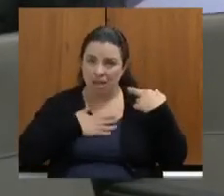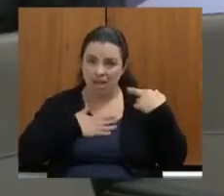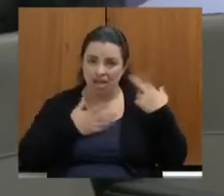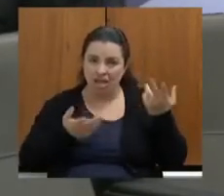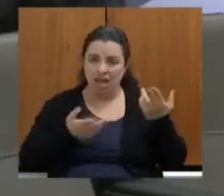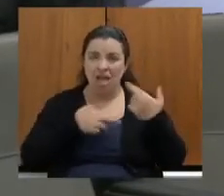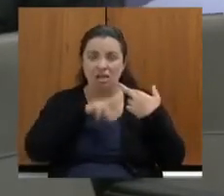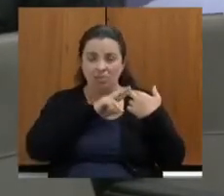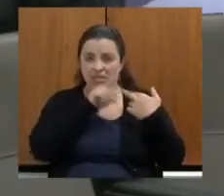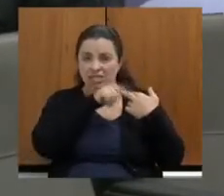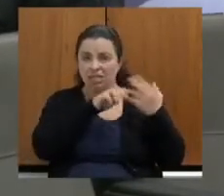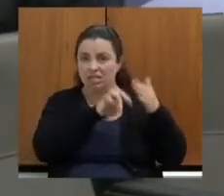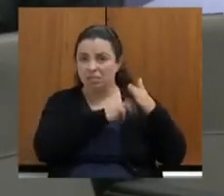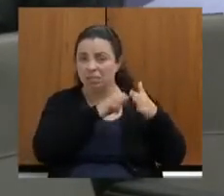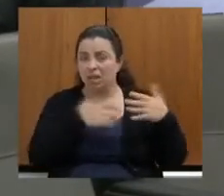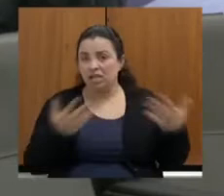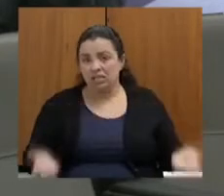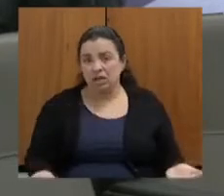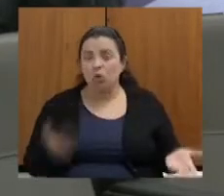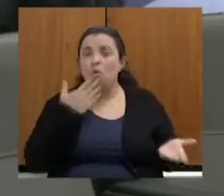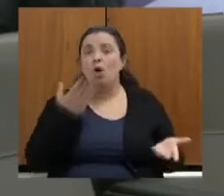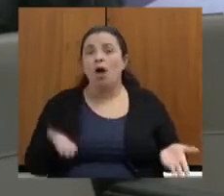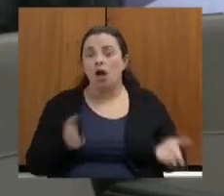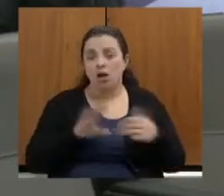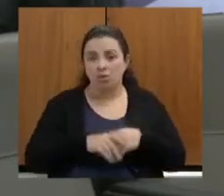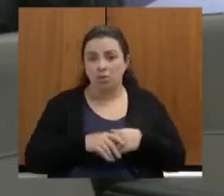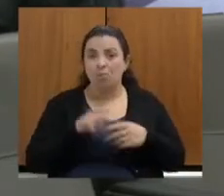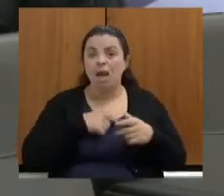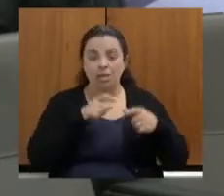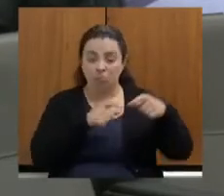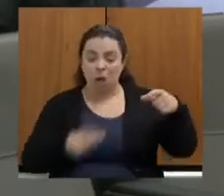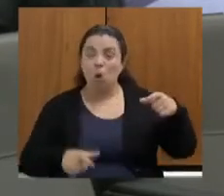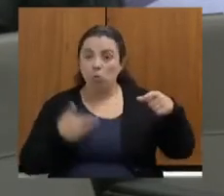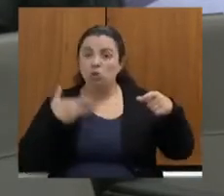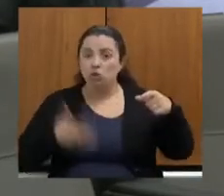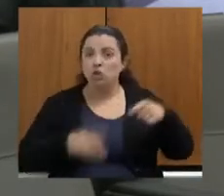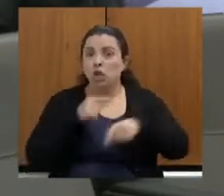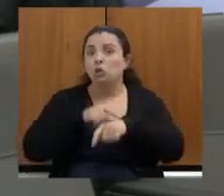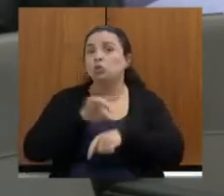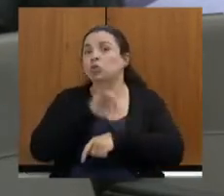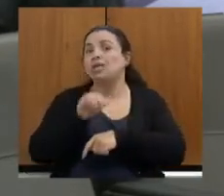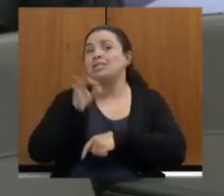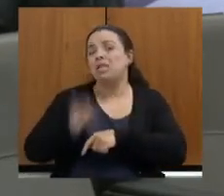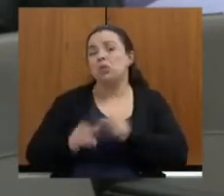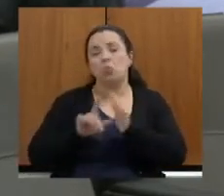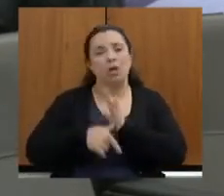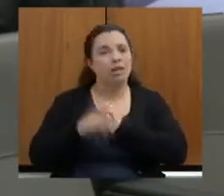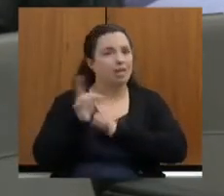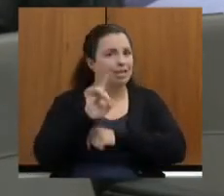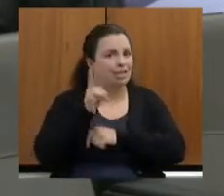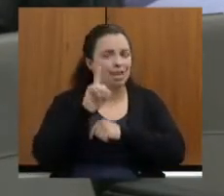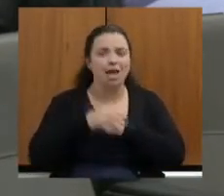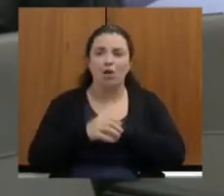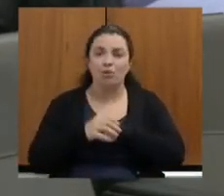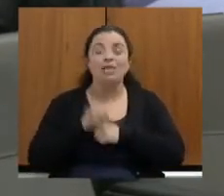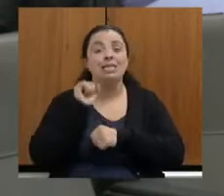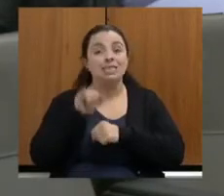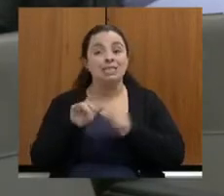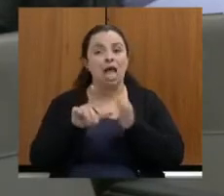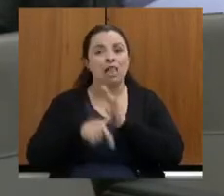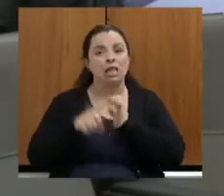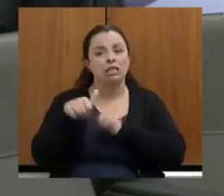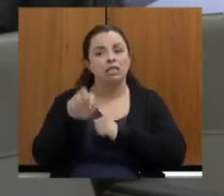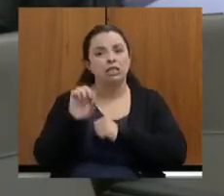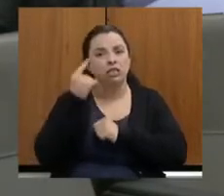que têm que nos atender porque na hora das contas chegaram atraso nem um dia né ou seja Se você atrasar os 15 dias eles vêm